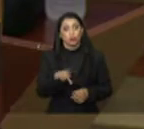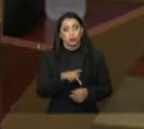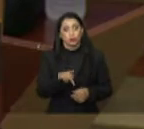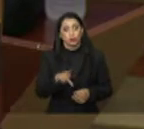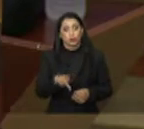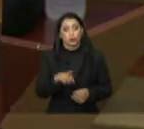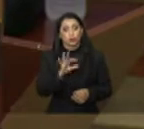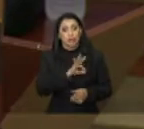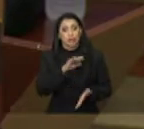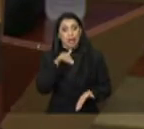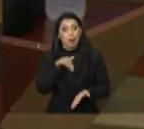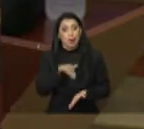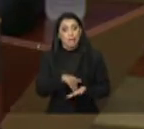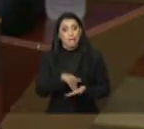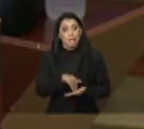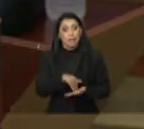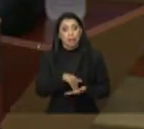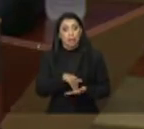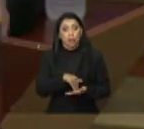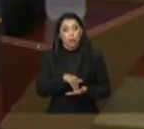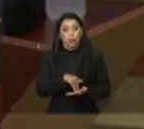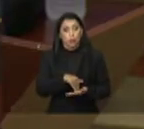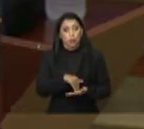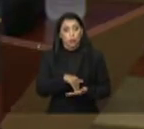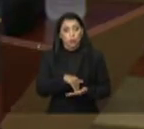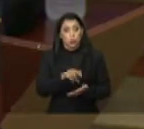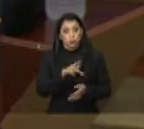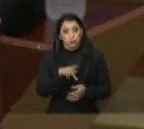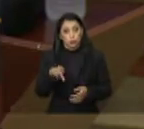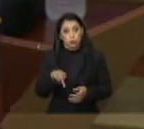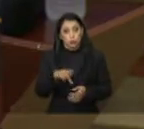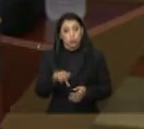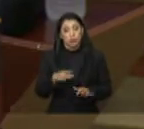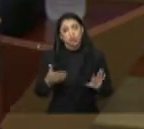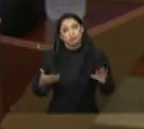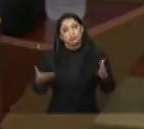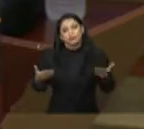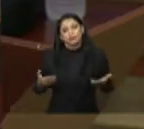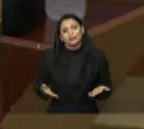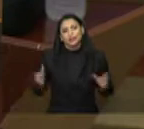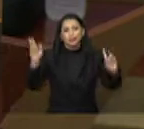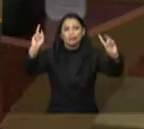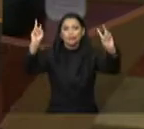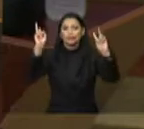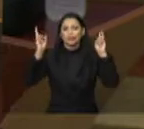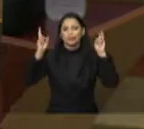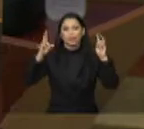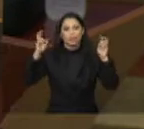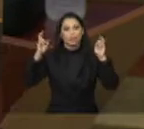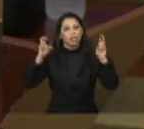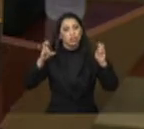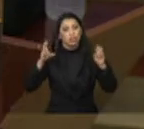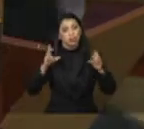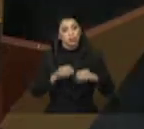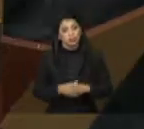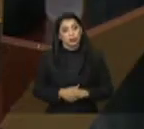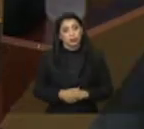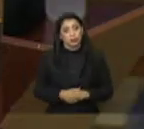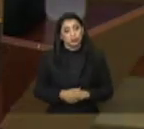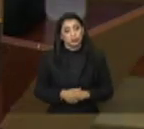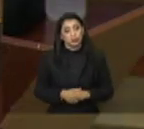ou o salário mínimo dos professores Então essa é uma questão que ganha uma